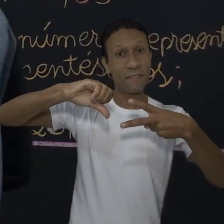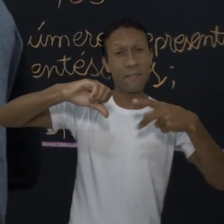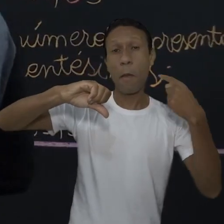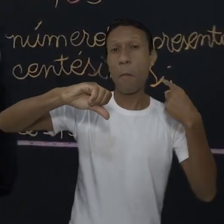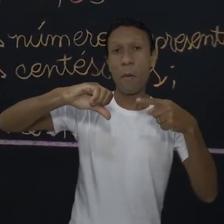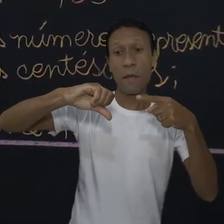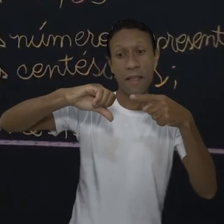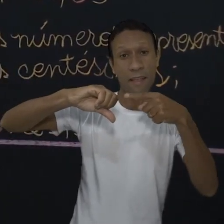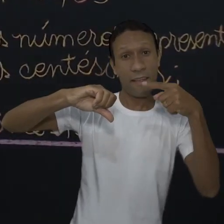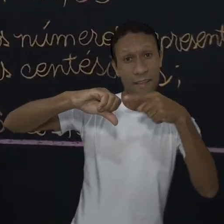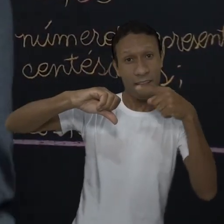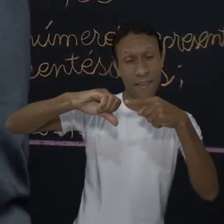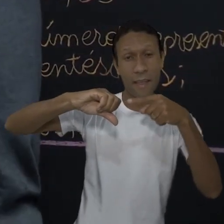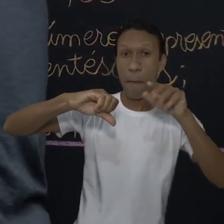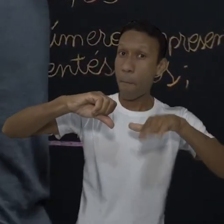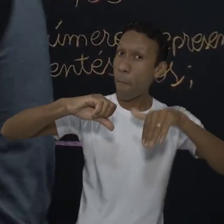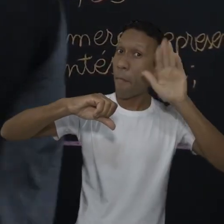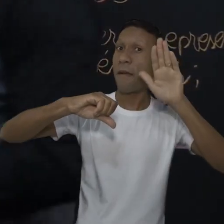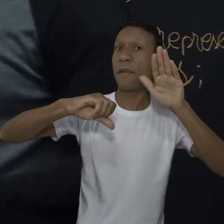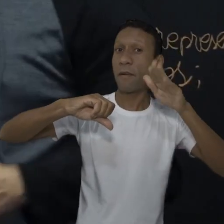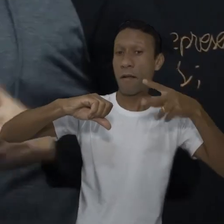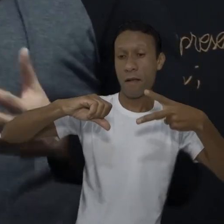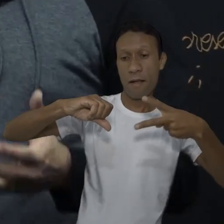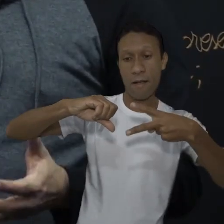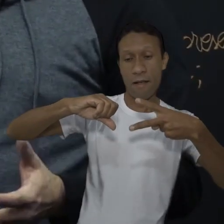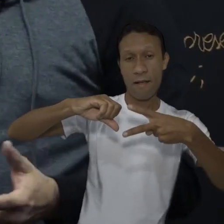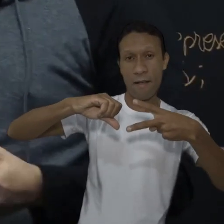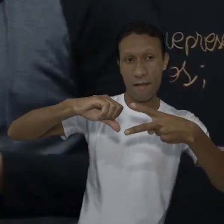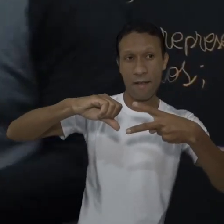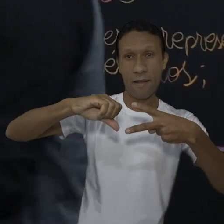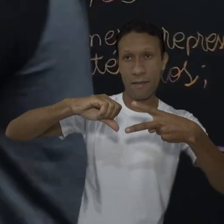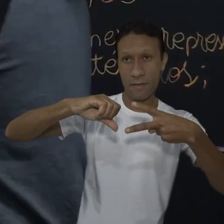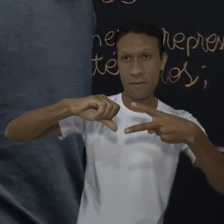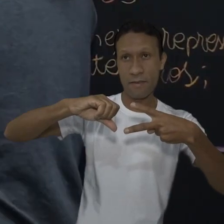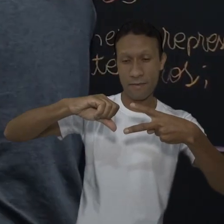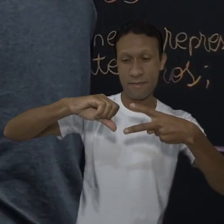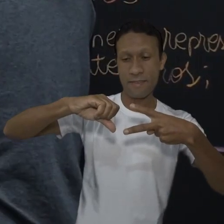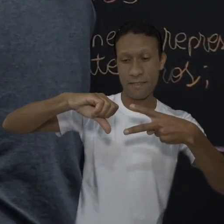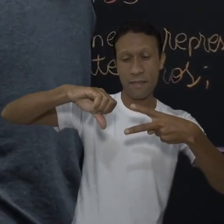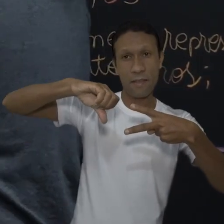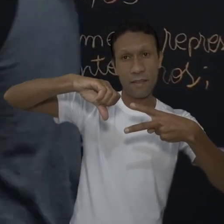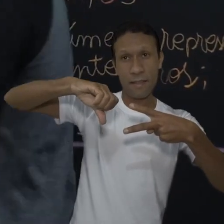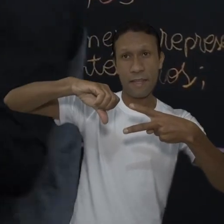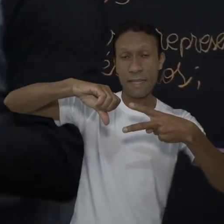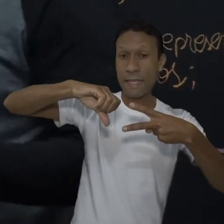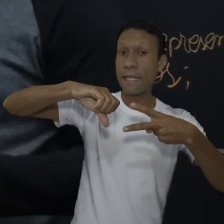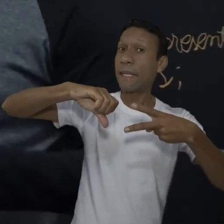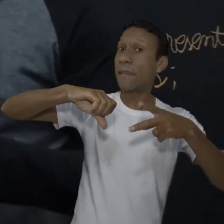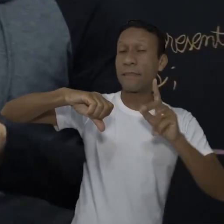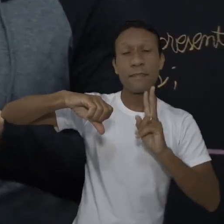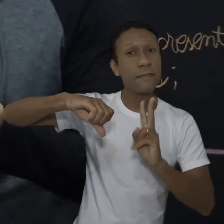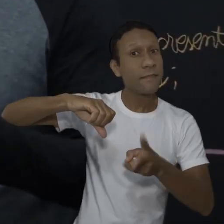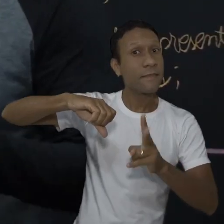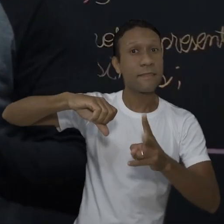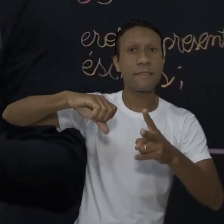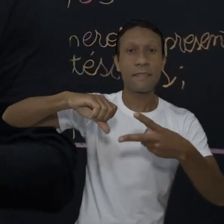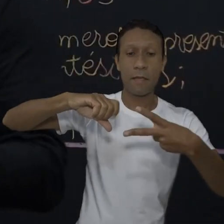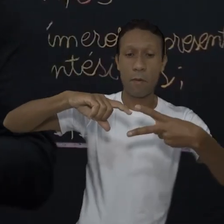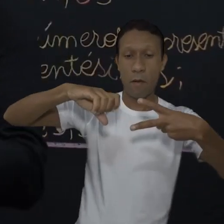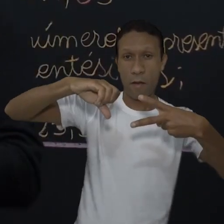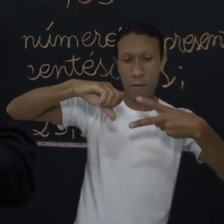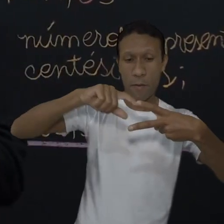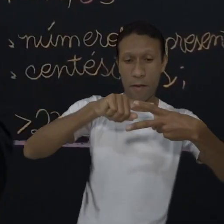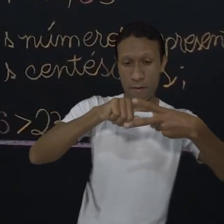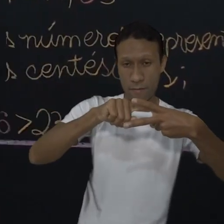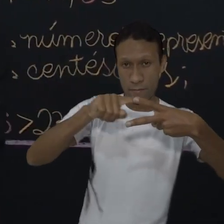Então, reparem que sempre a abertura da desigualdade, ela ficará em direção,